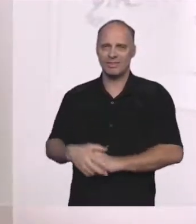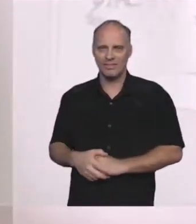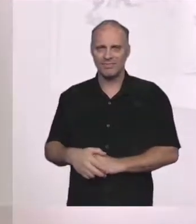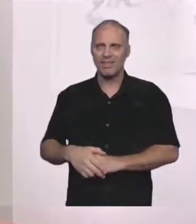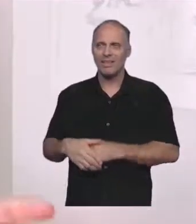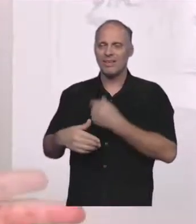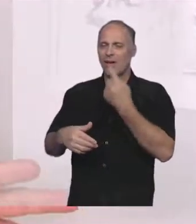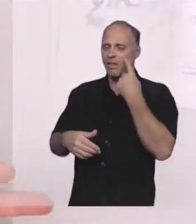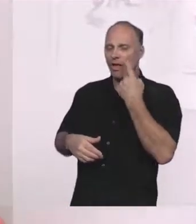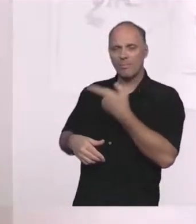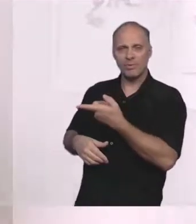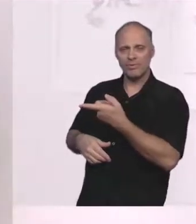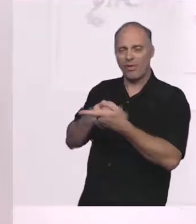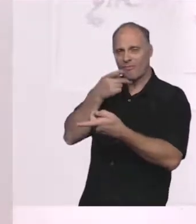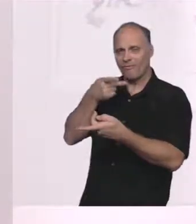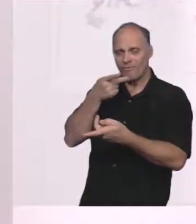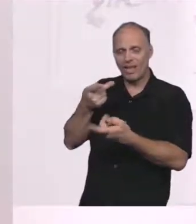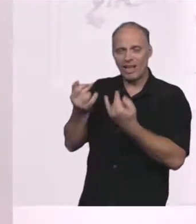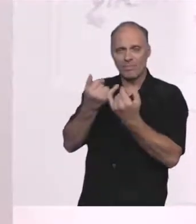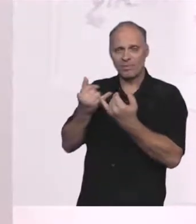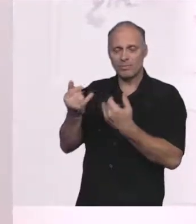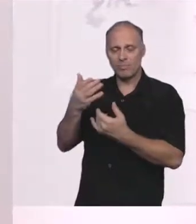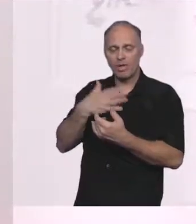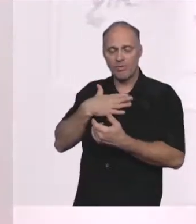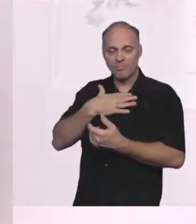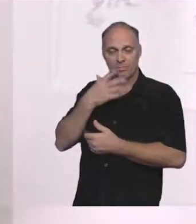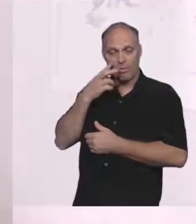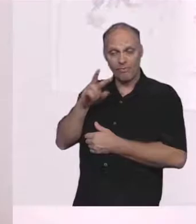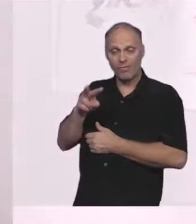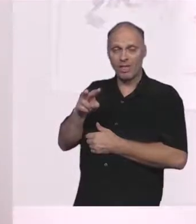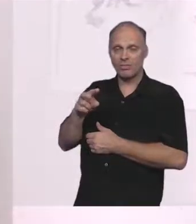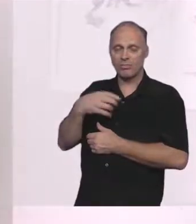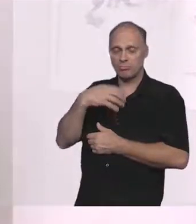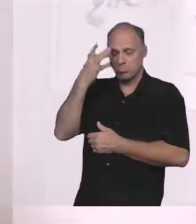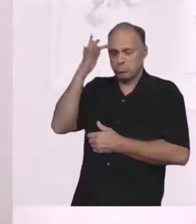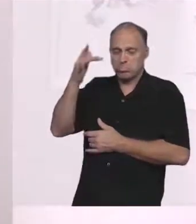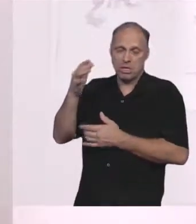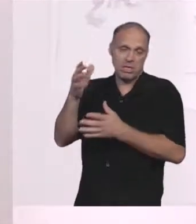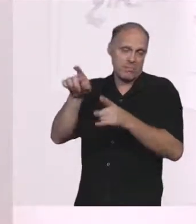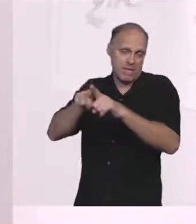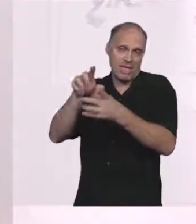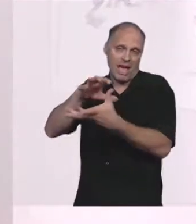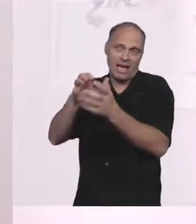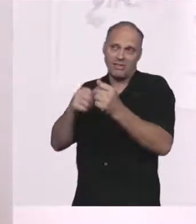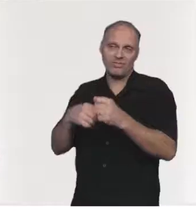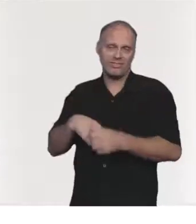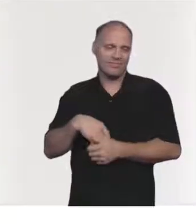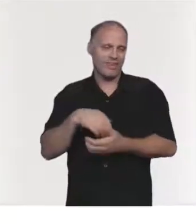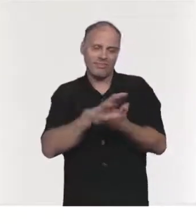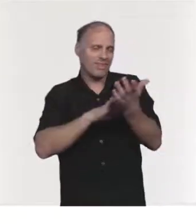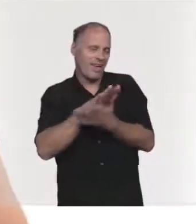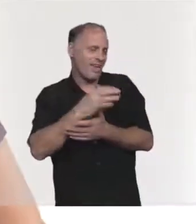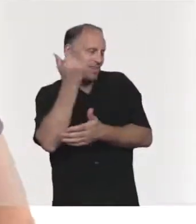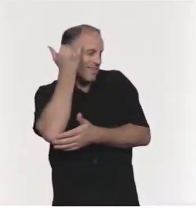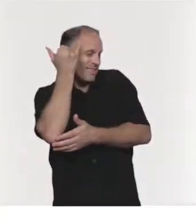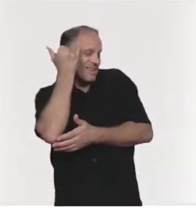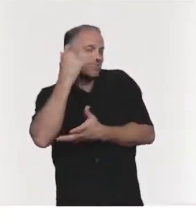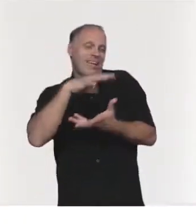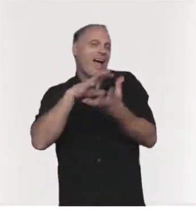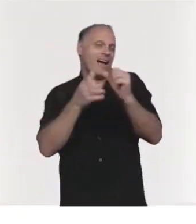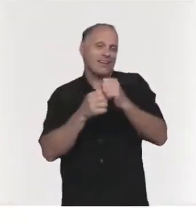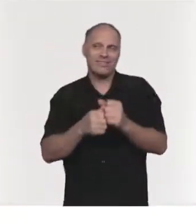o teu site, né? Claro, eu devo admitir que eu sou ignorante, né, em relação à arte. Ninguém é ignorante.